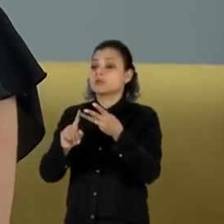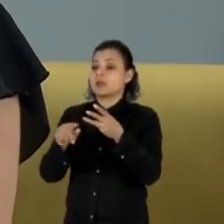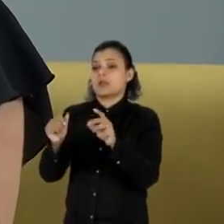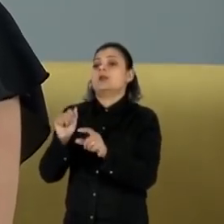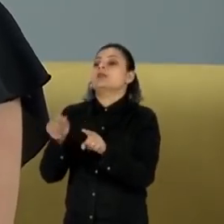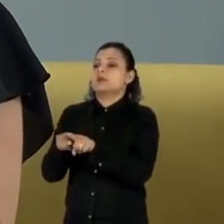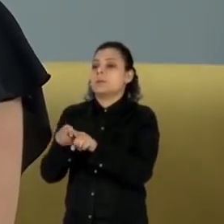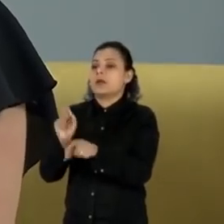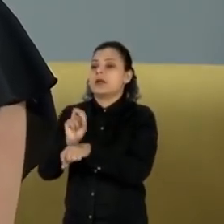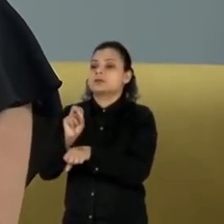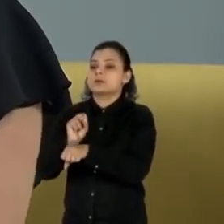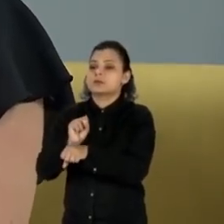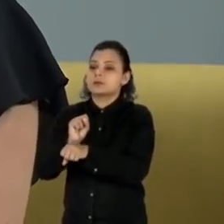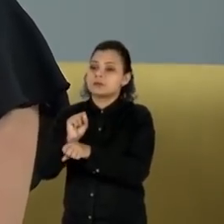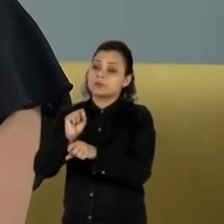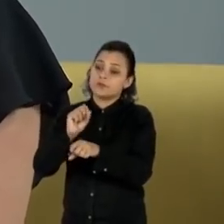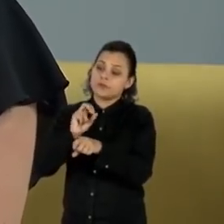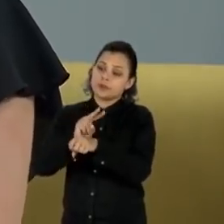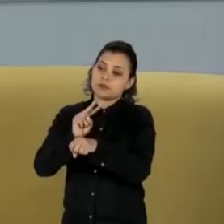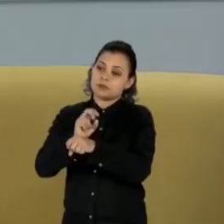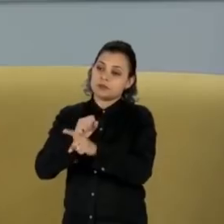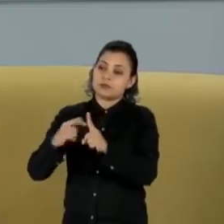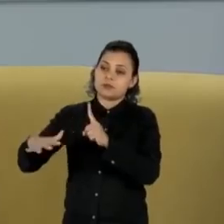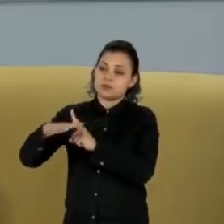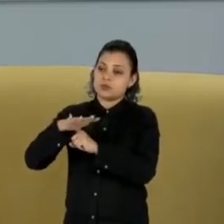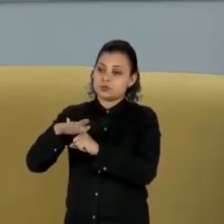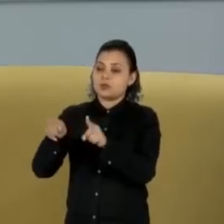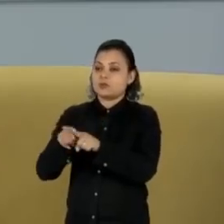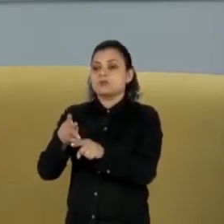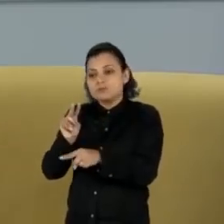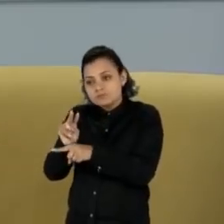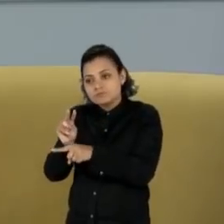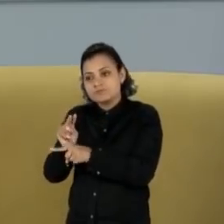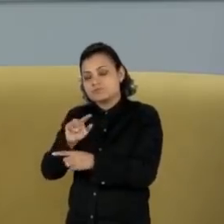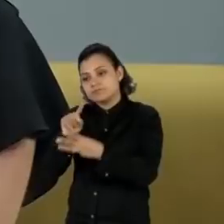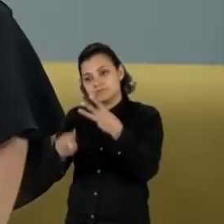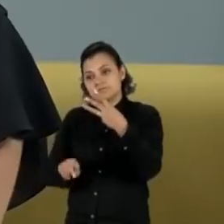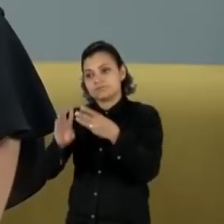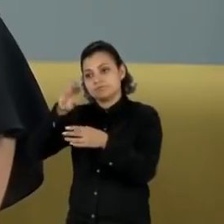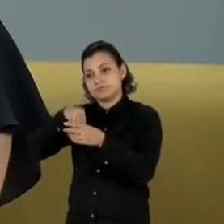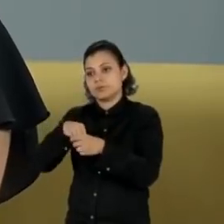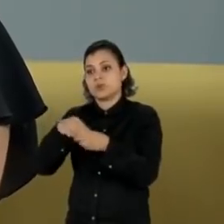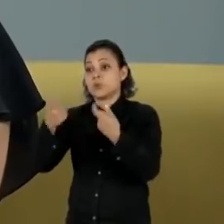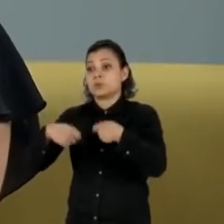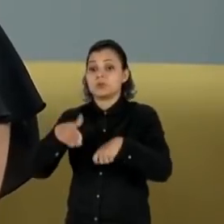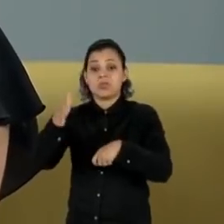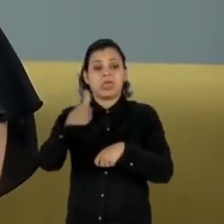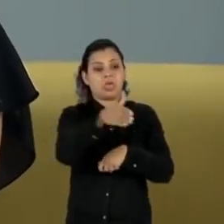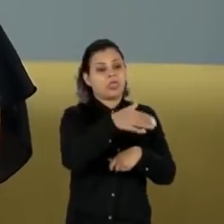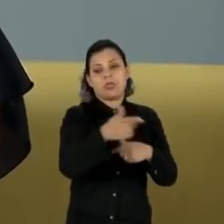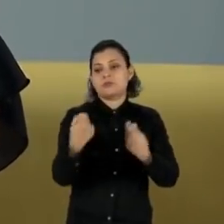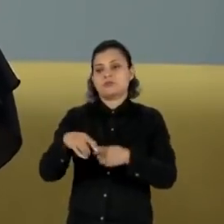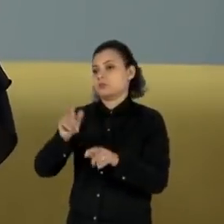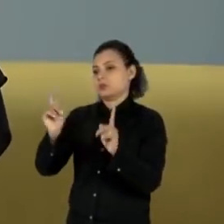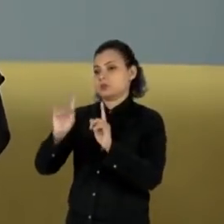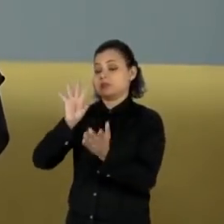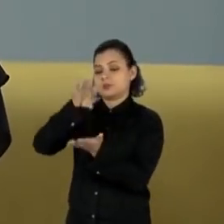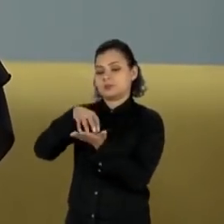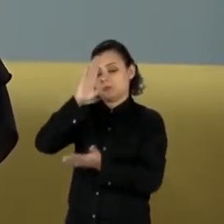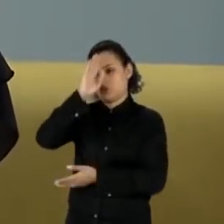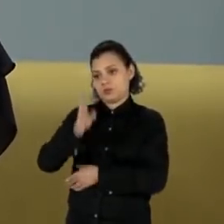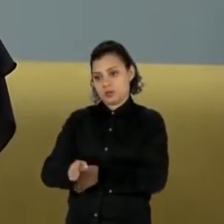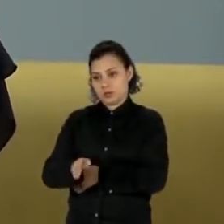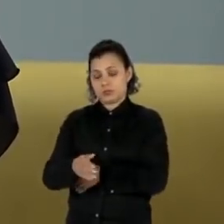da assistente social se for o caso o atendimento que se tornou médico e tudo que precisa sem precisar ficar se deslocando e o